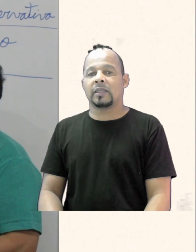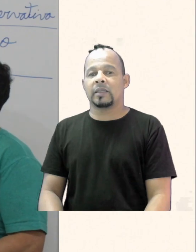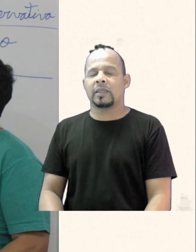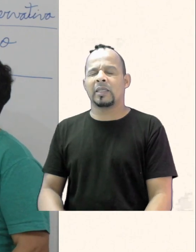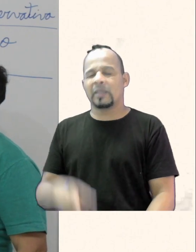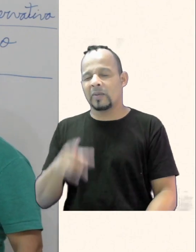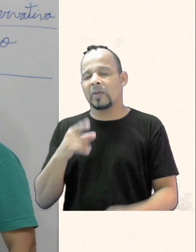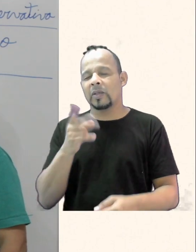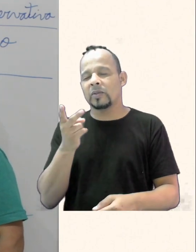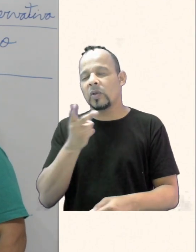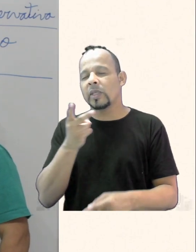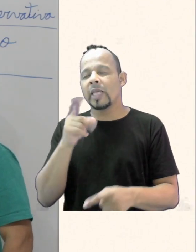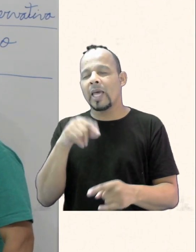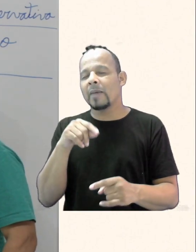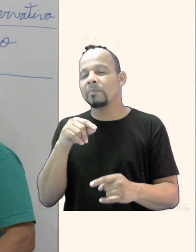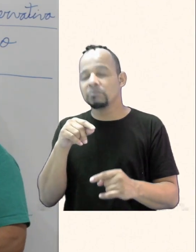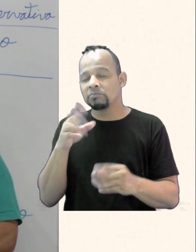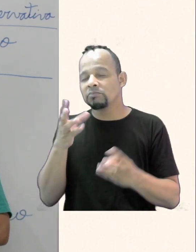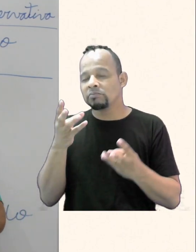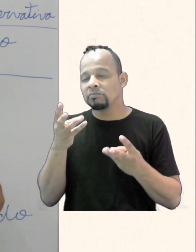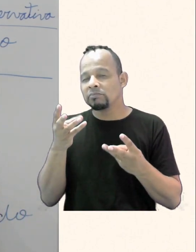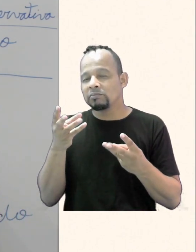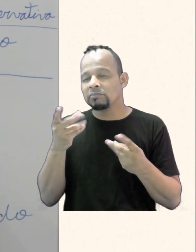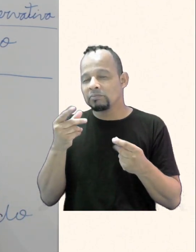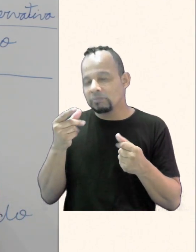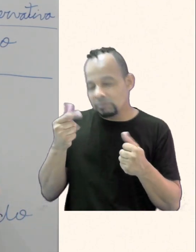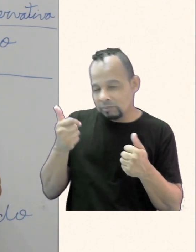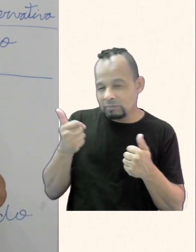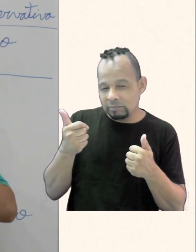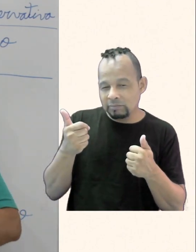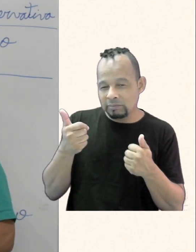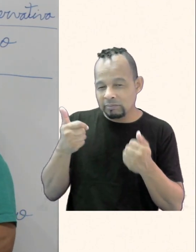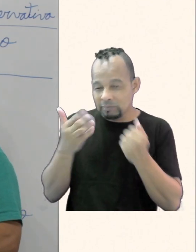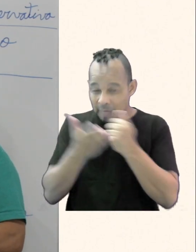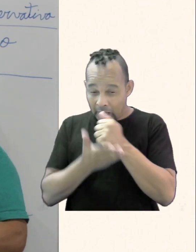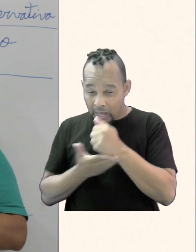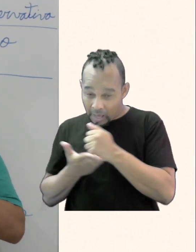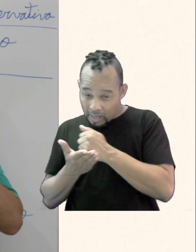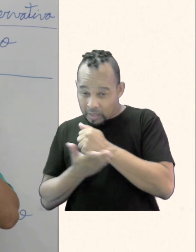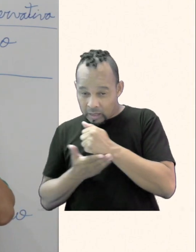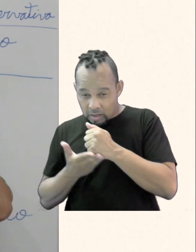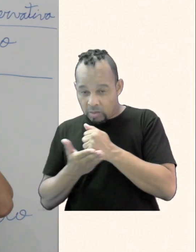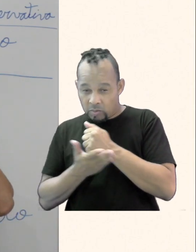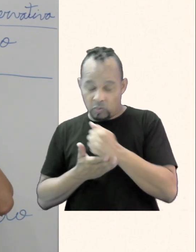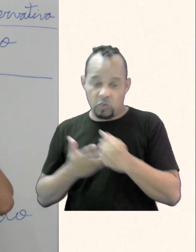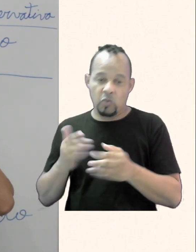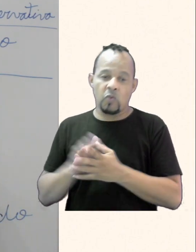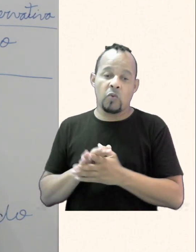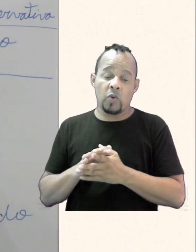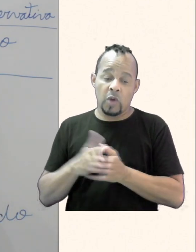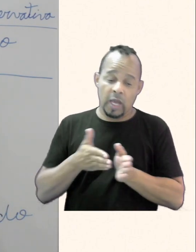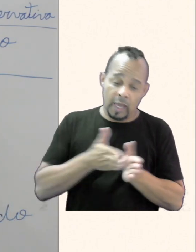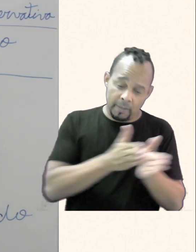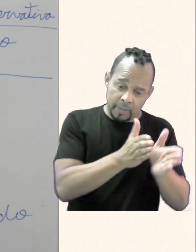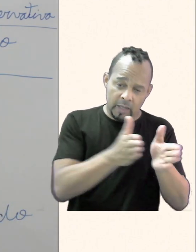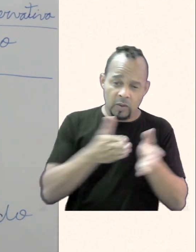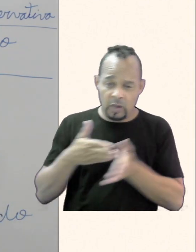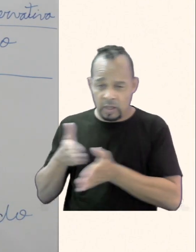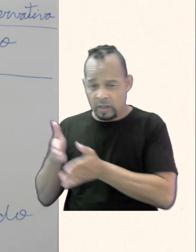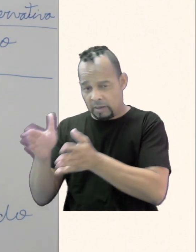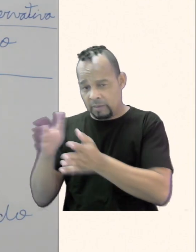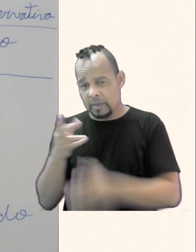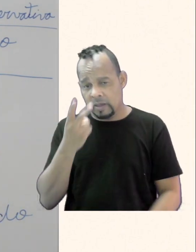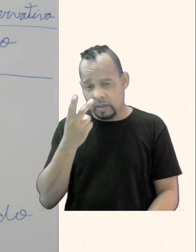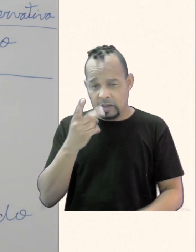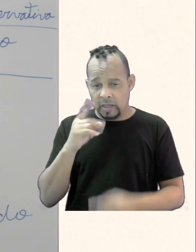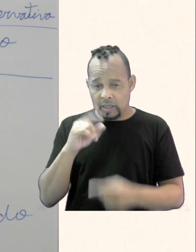palatáveis, se você tiver que fazer a integral por dois caminhos diferentes, você vai descobrir